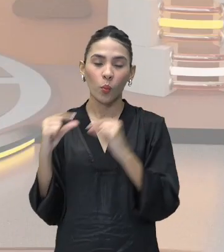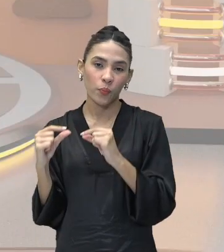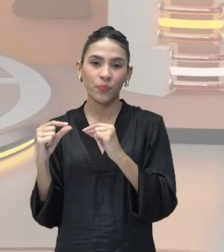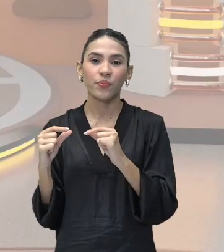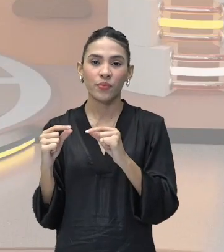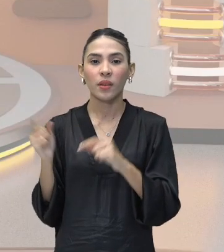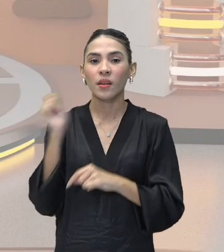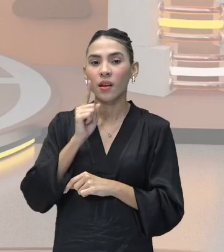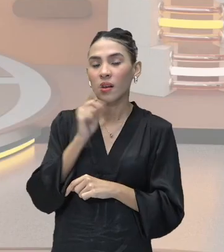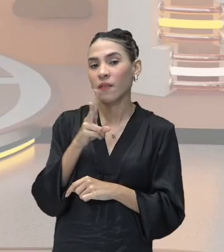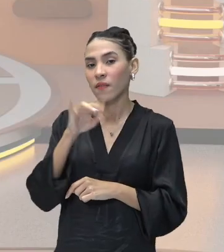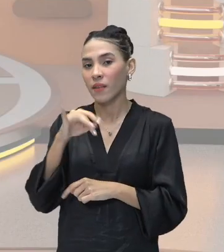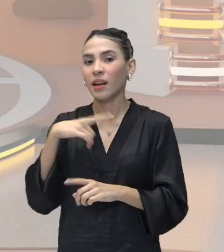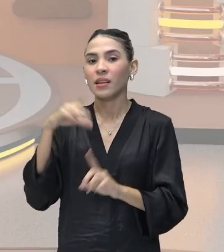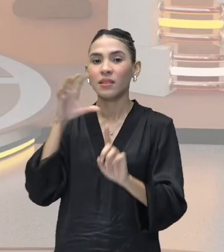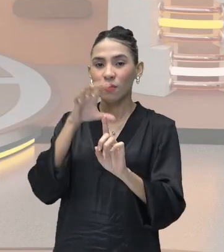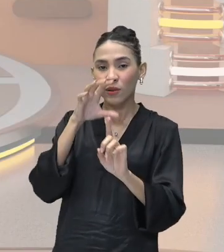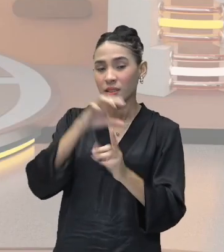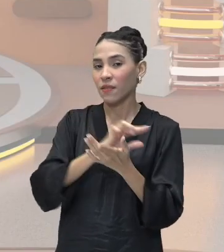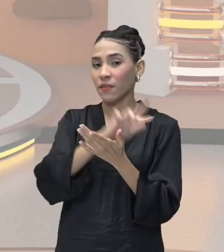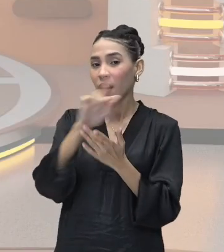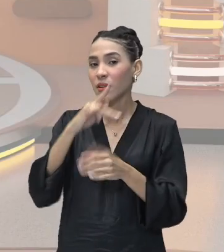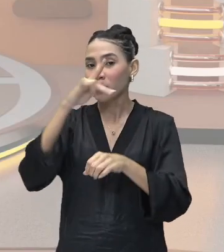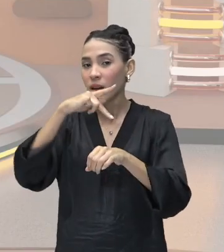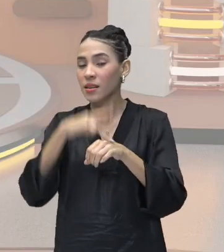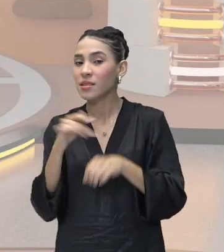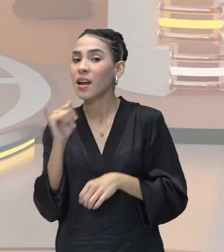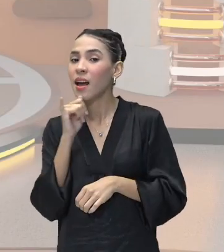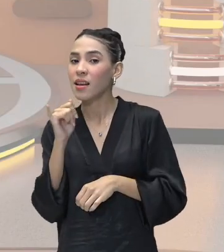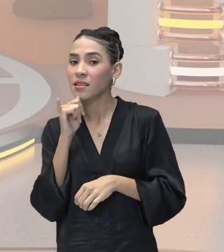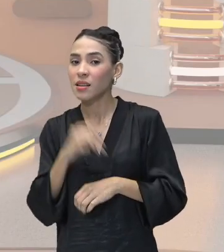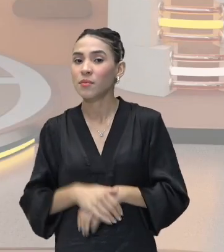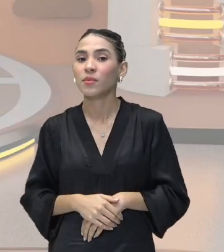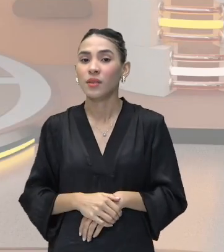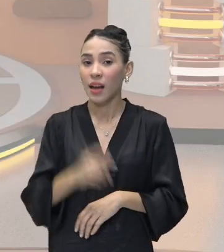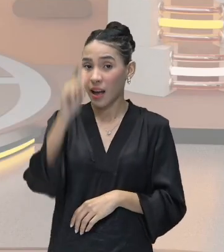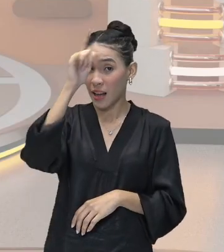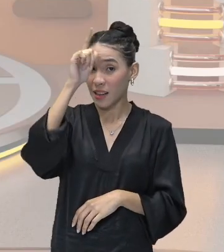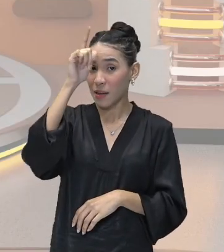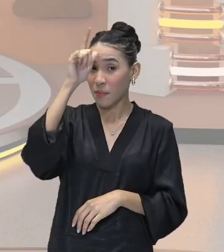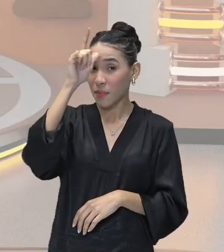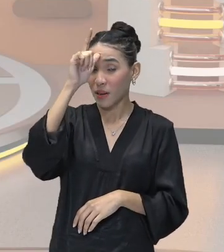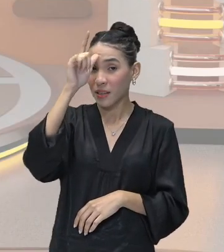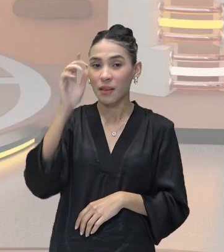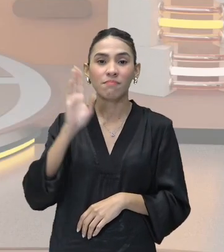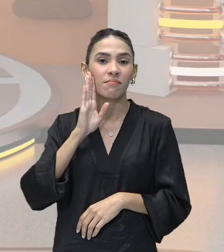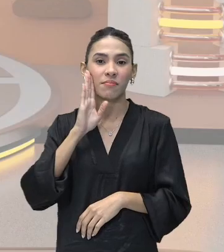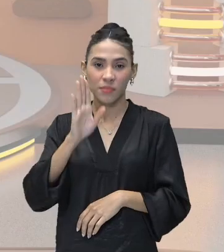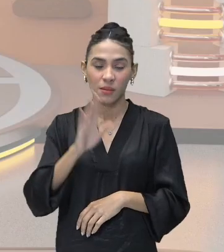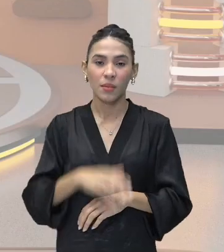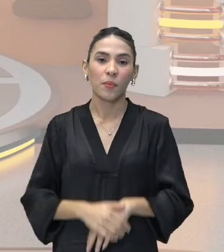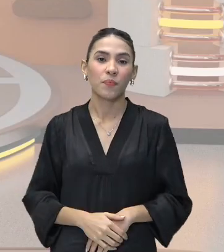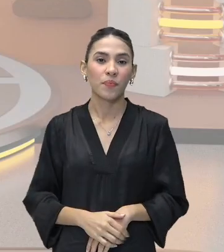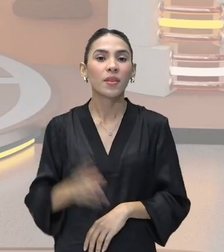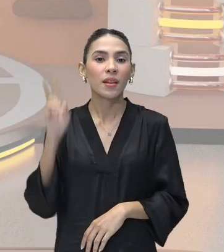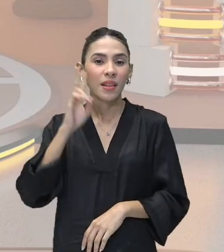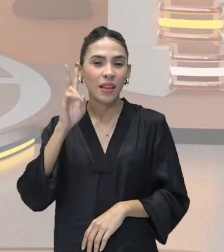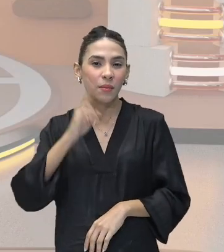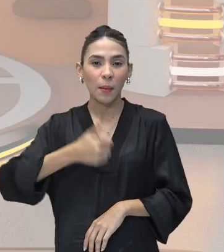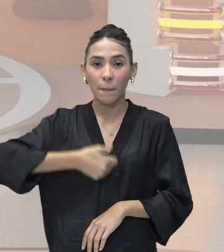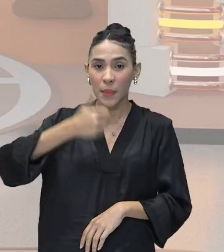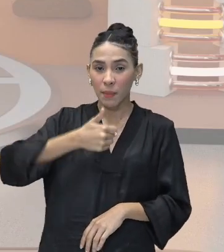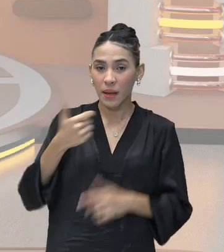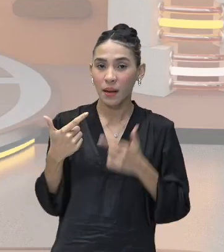Unidos vai afetar diversos outros países, como, por exemplo, a Alemanha. Tá bom? Lembra que na Primeira